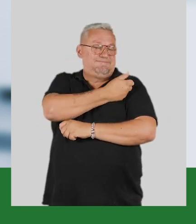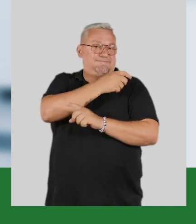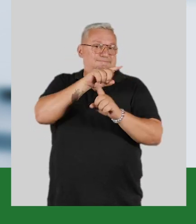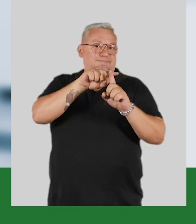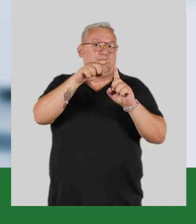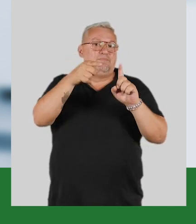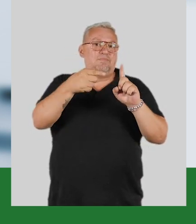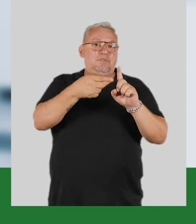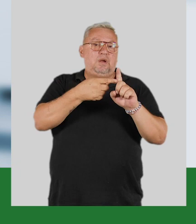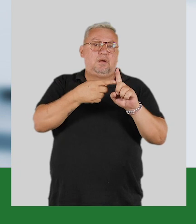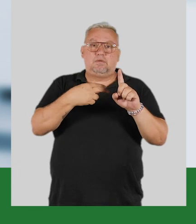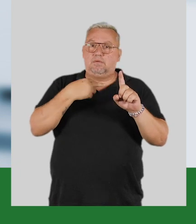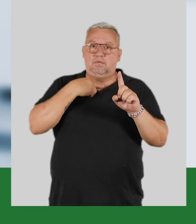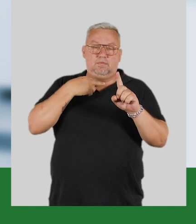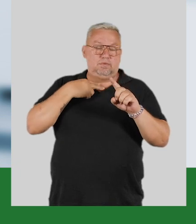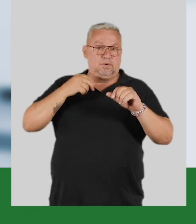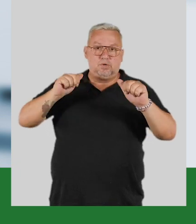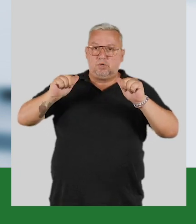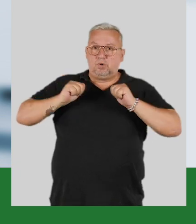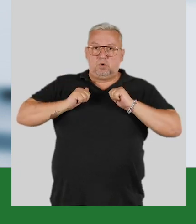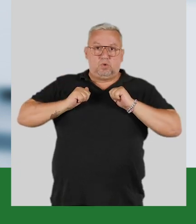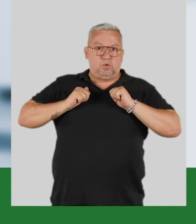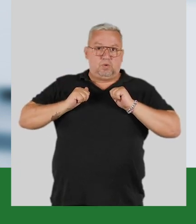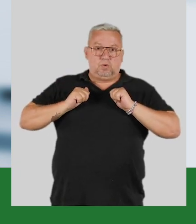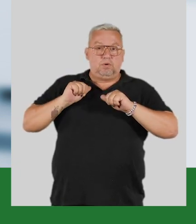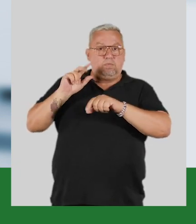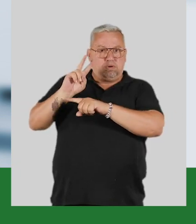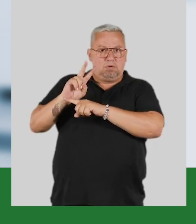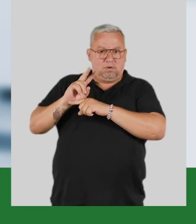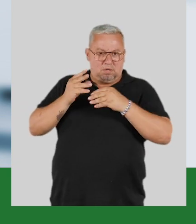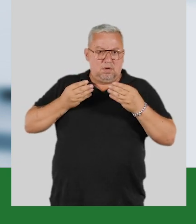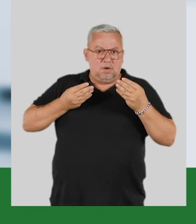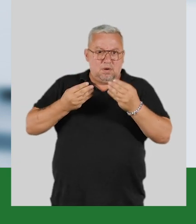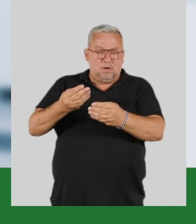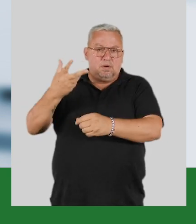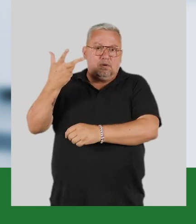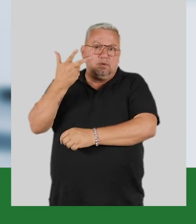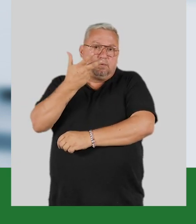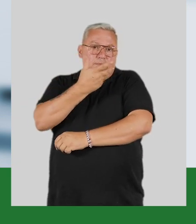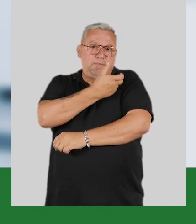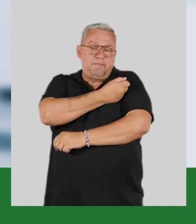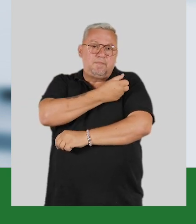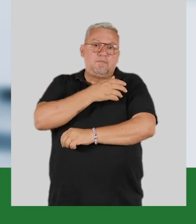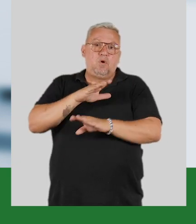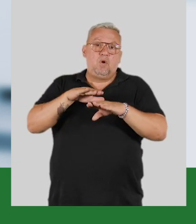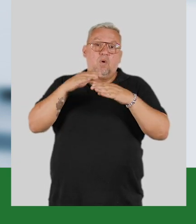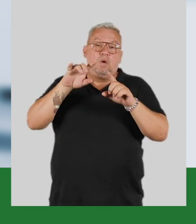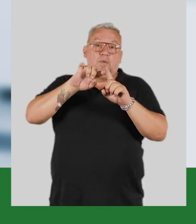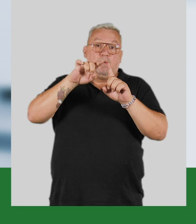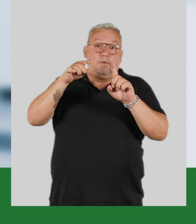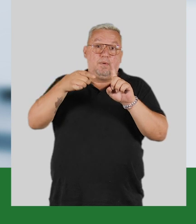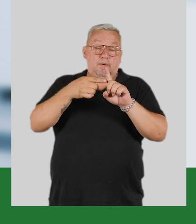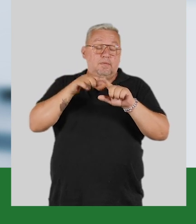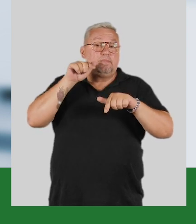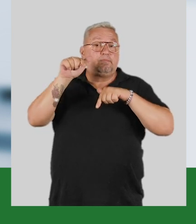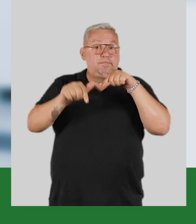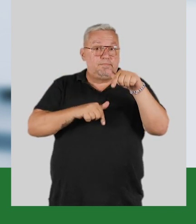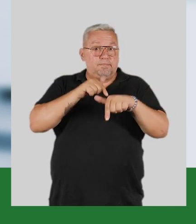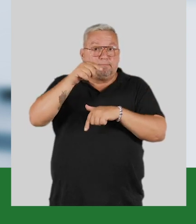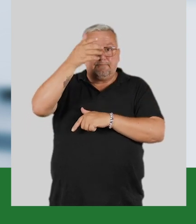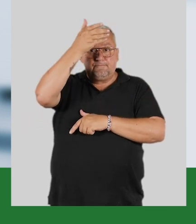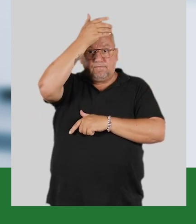gestante. Não podemos privá-la de uma proteção. Então, quando a gestante está na linha de